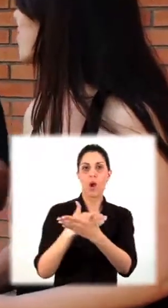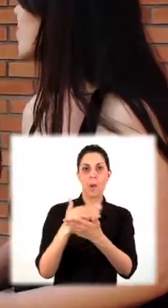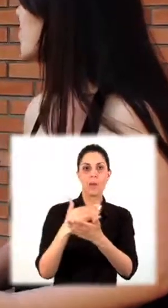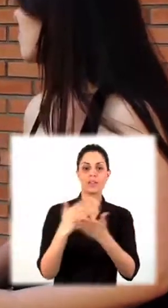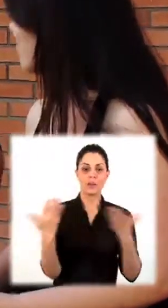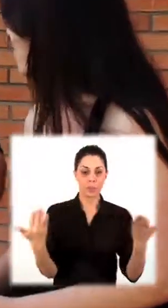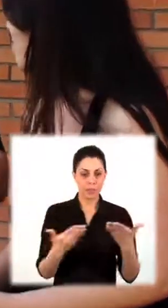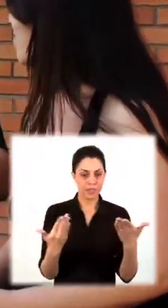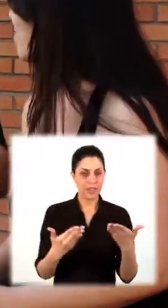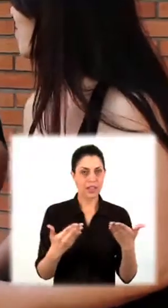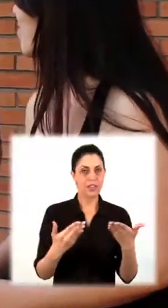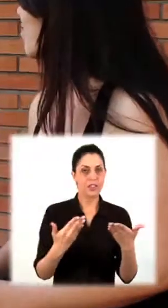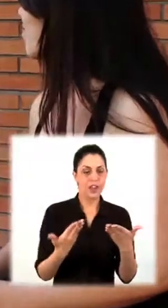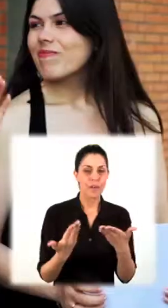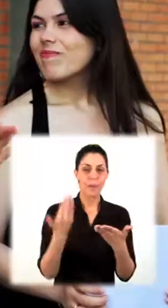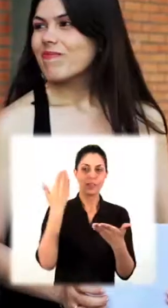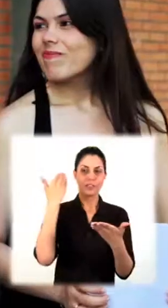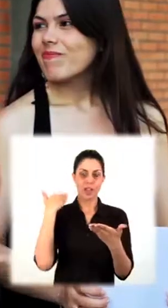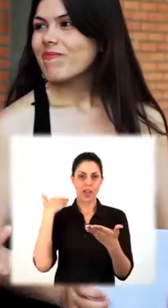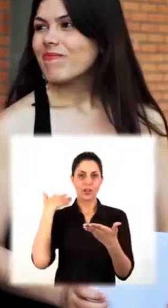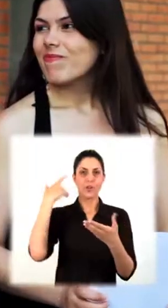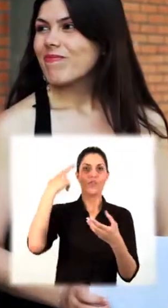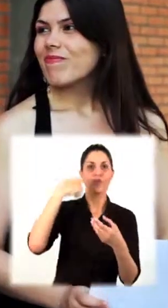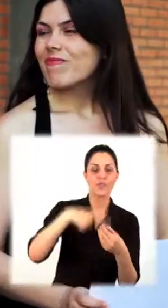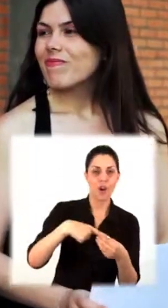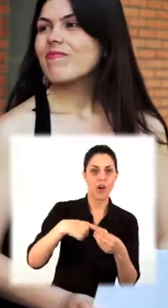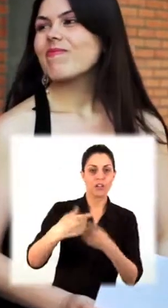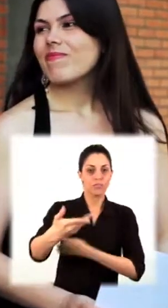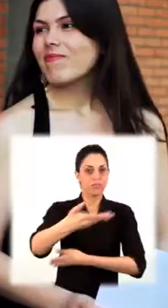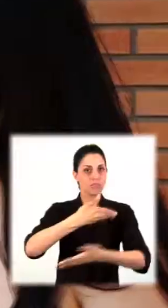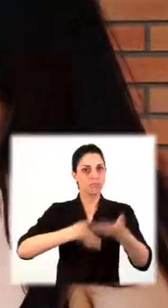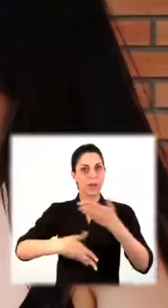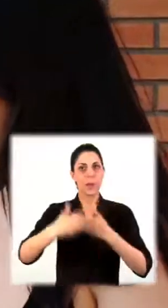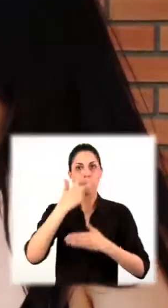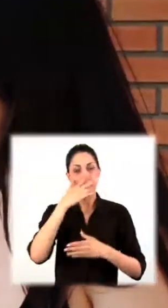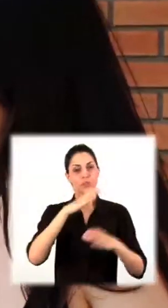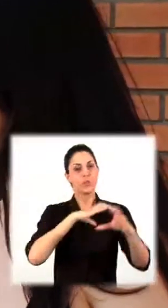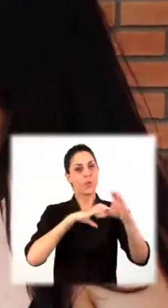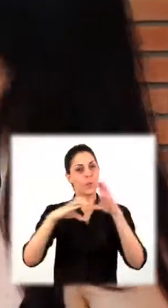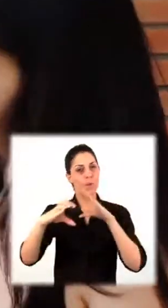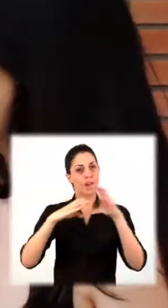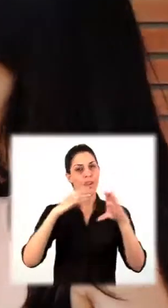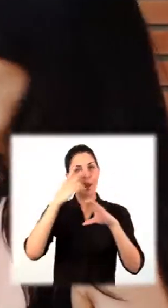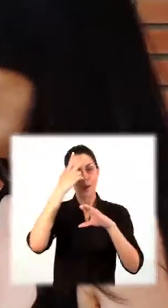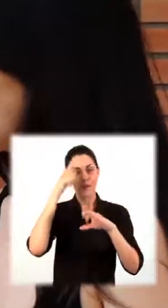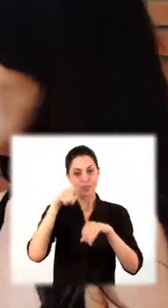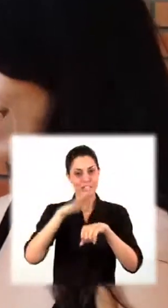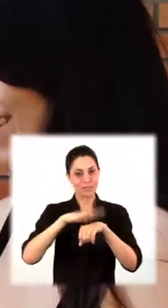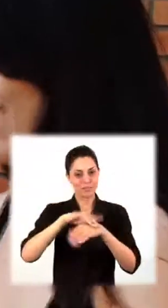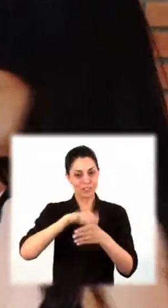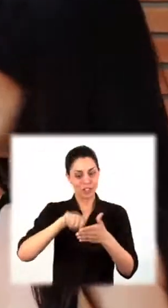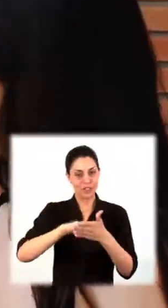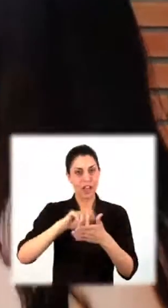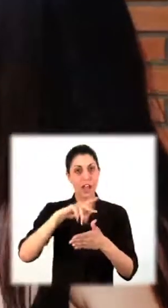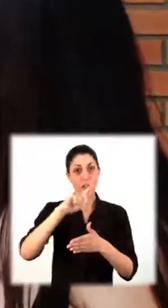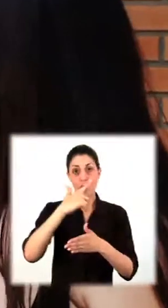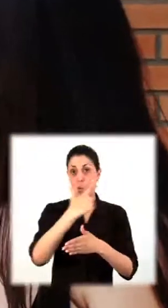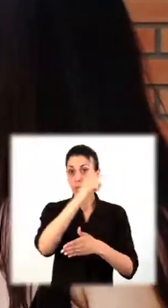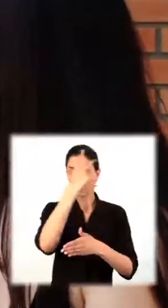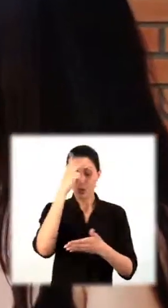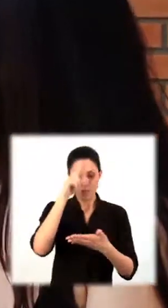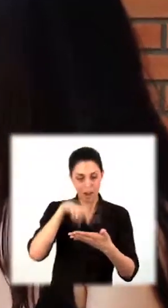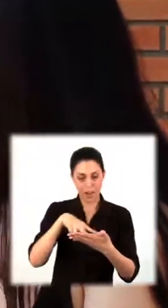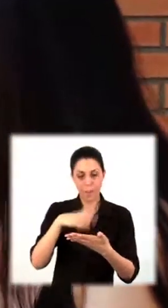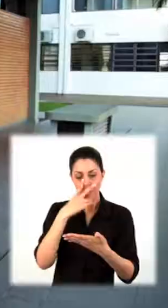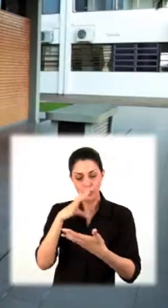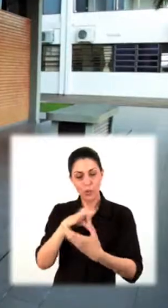presente, vai para o passado e depois traz para o seu leitor. Você começa também conversando um pouco com o seu leitor, a maneira como